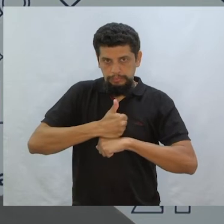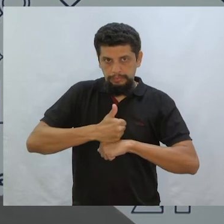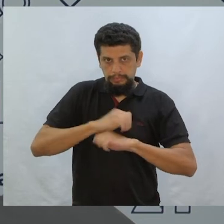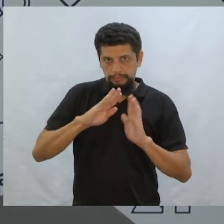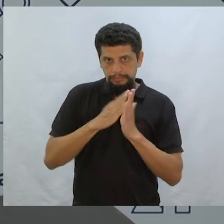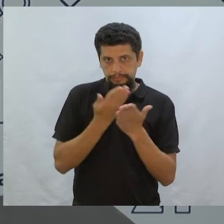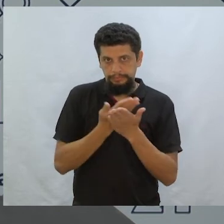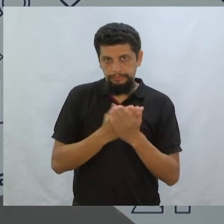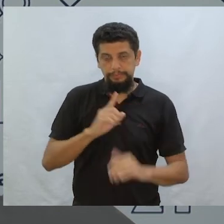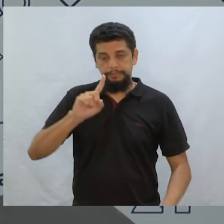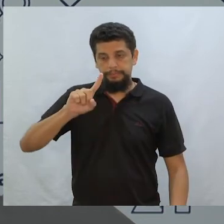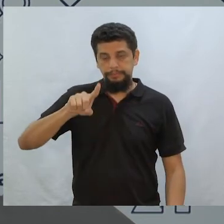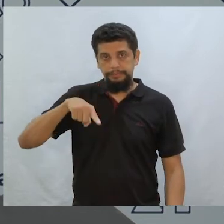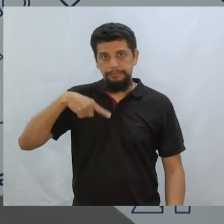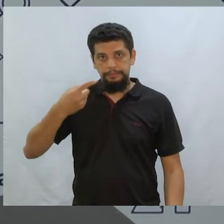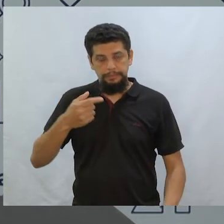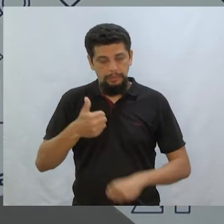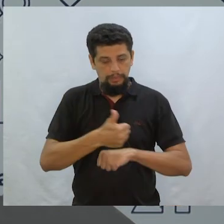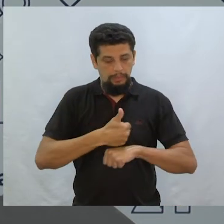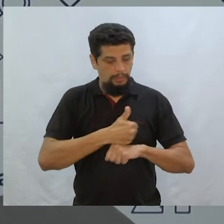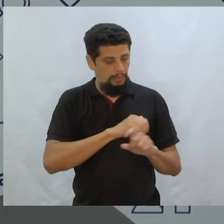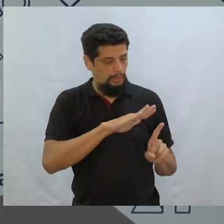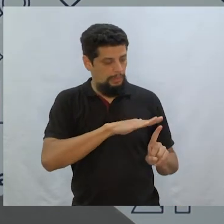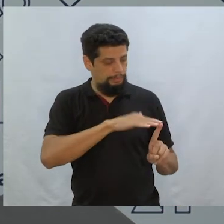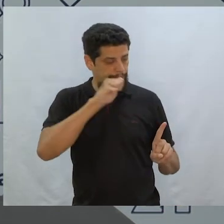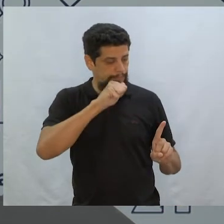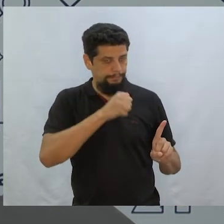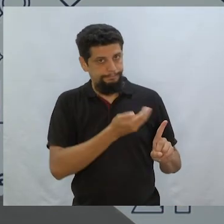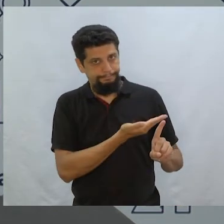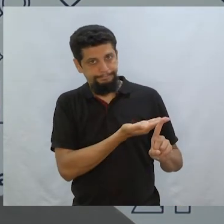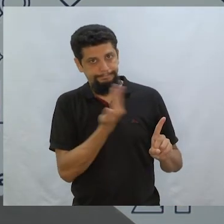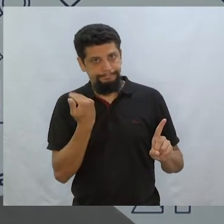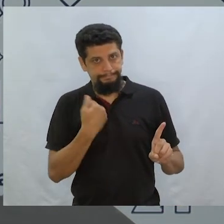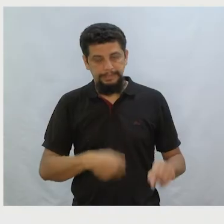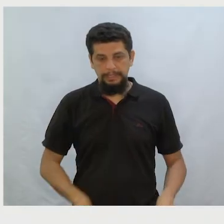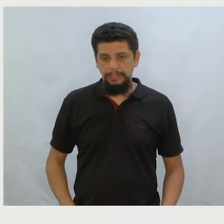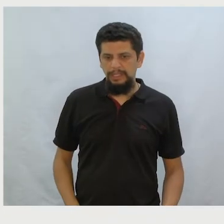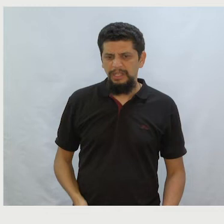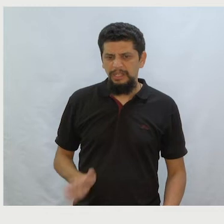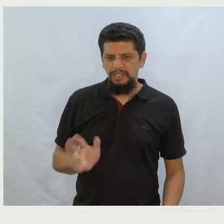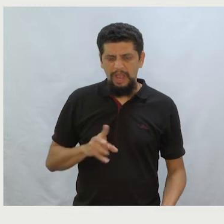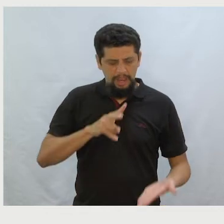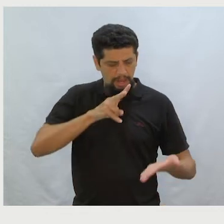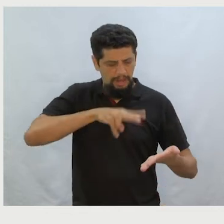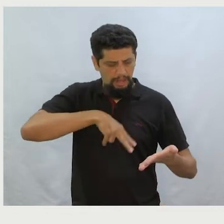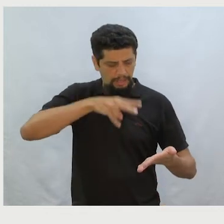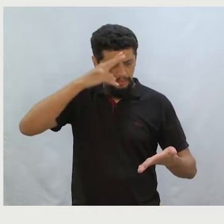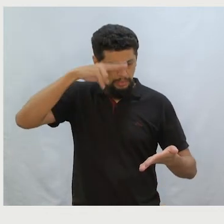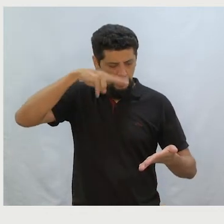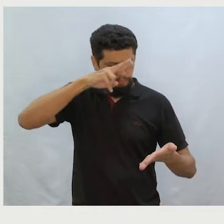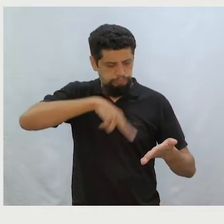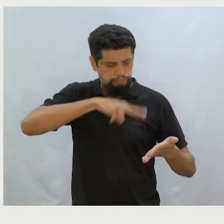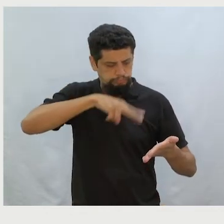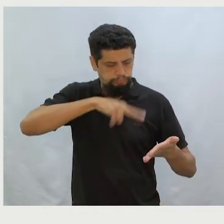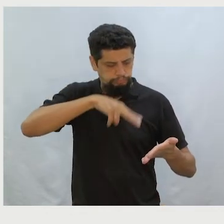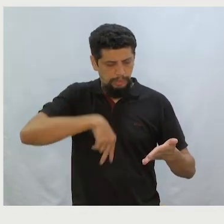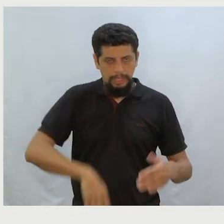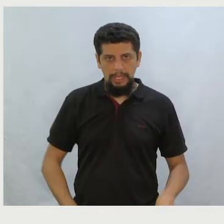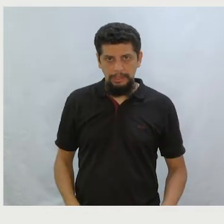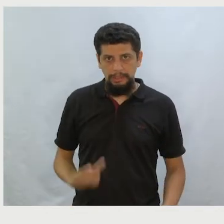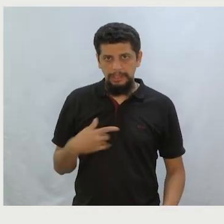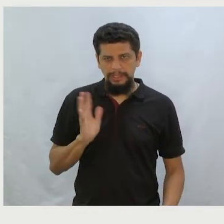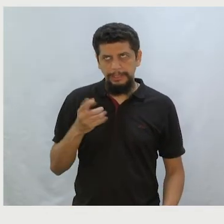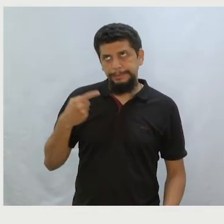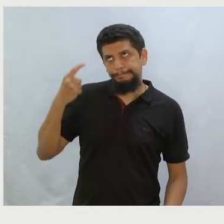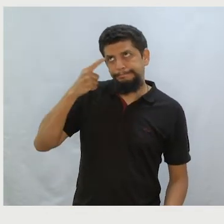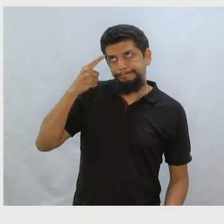diretor no dia seguinte o diretor me chamou na sala dele ele já tinha lido toda a história que eu escrevi